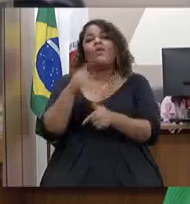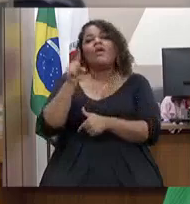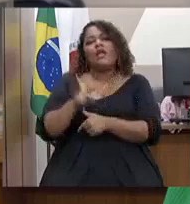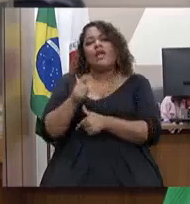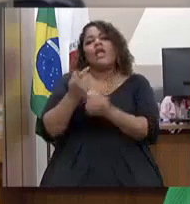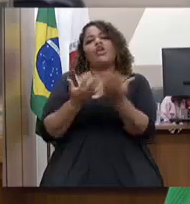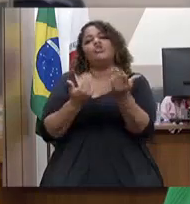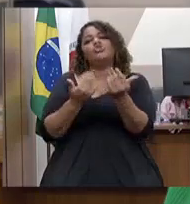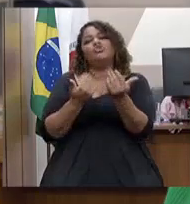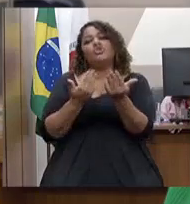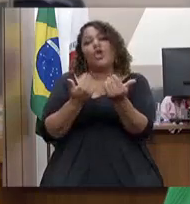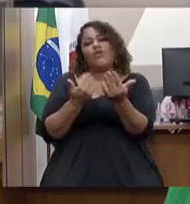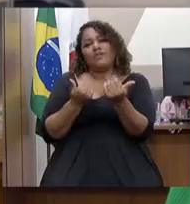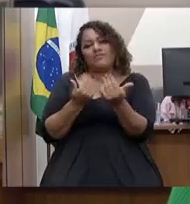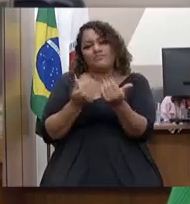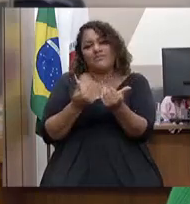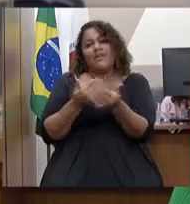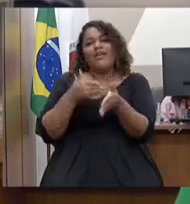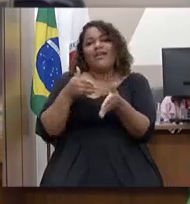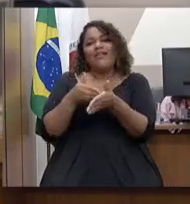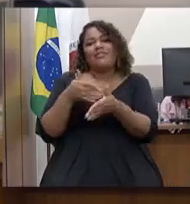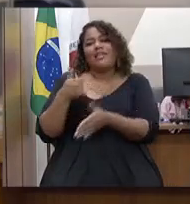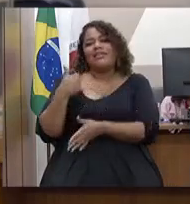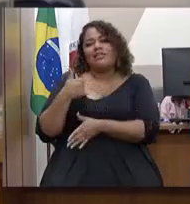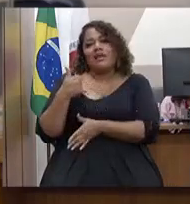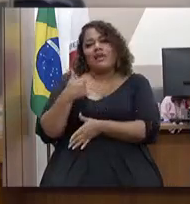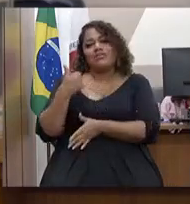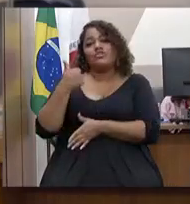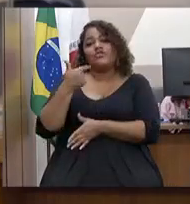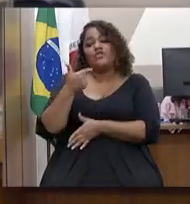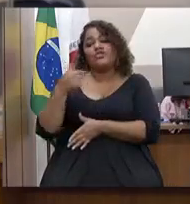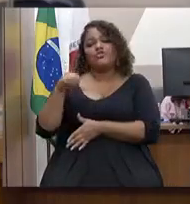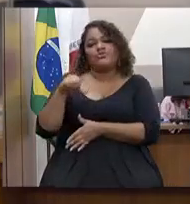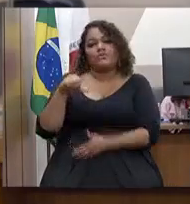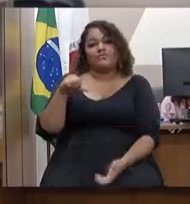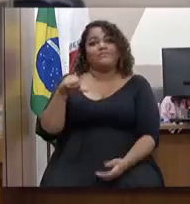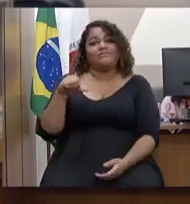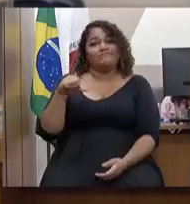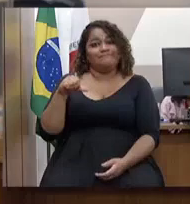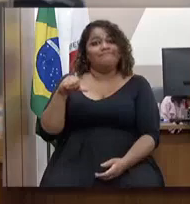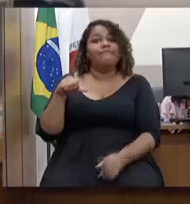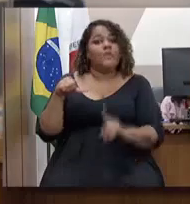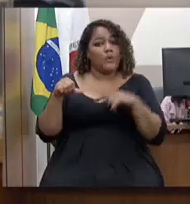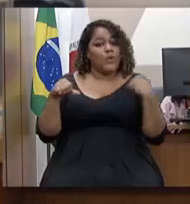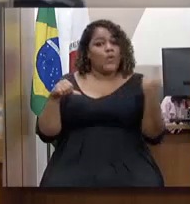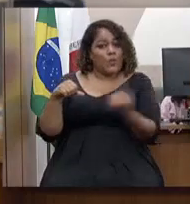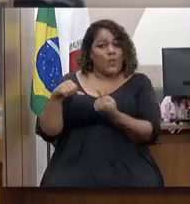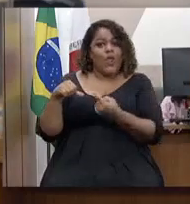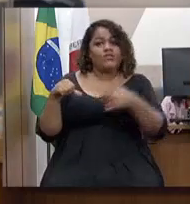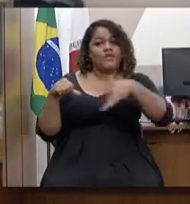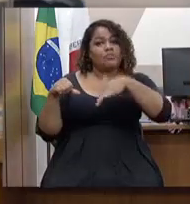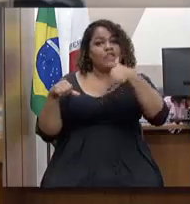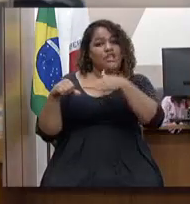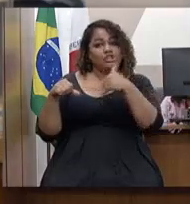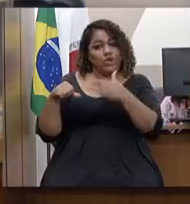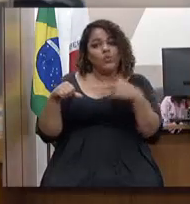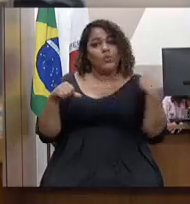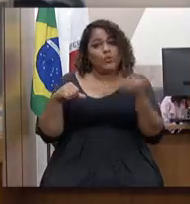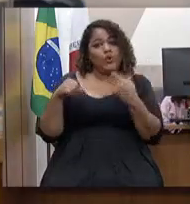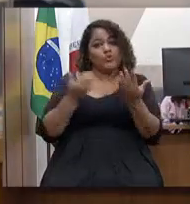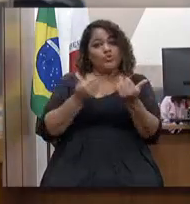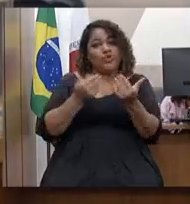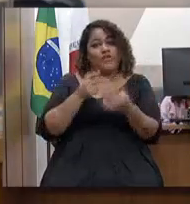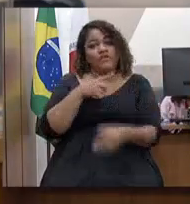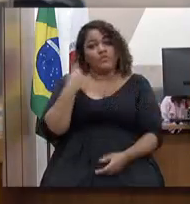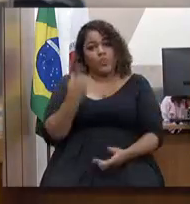já até 29 anos antes da Mata na nossa juventude Devido as más condições de